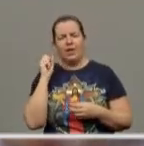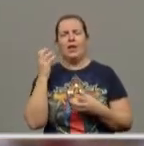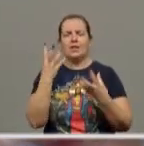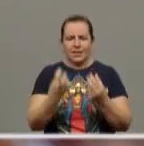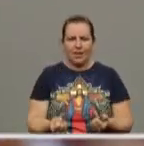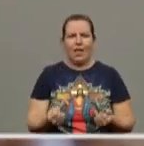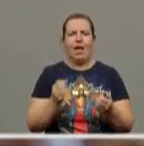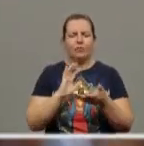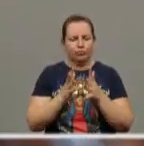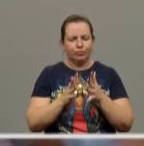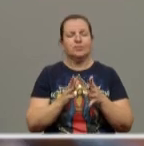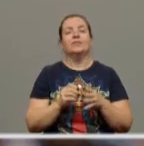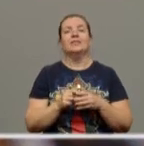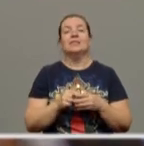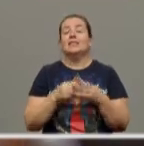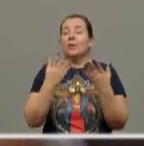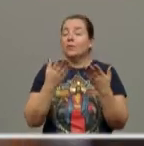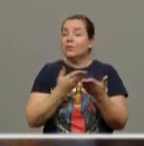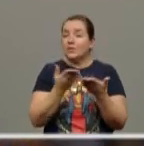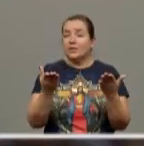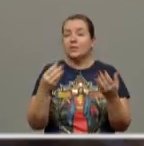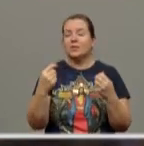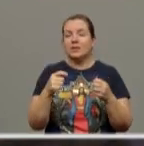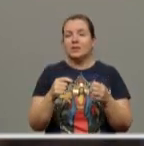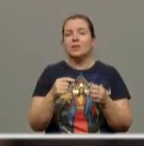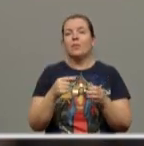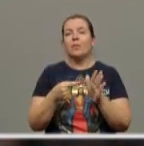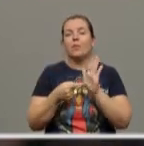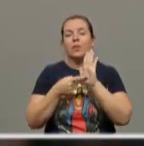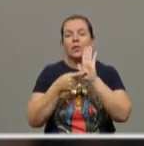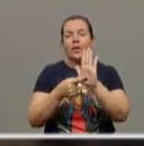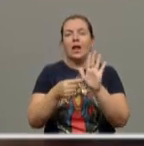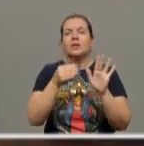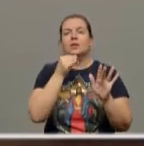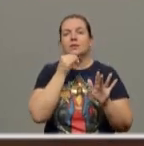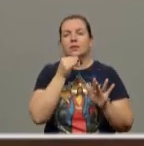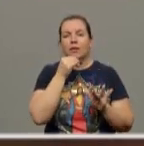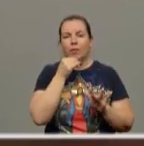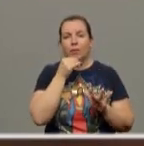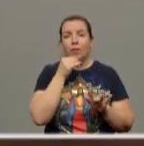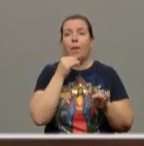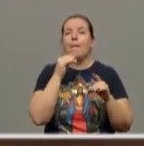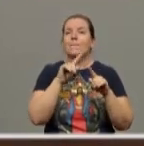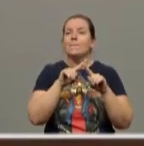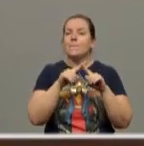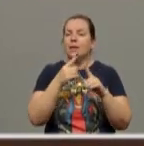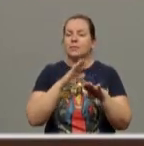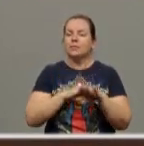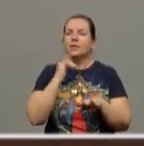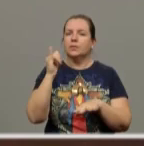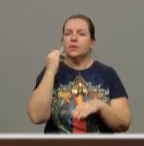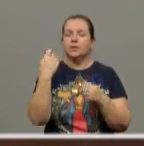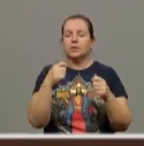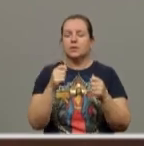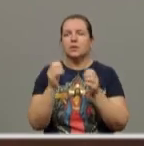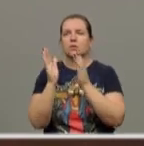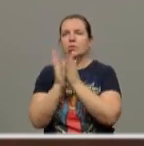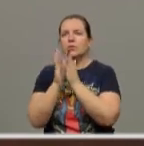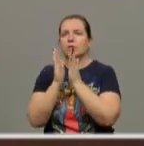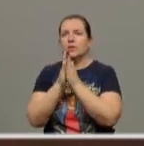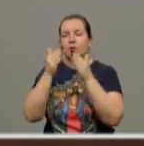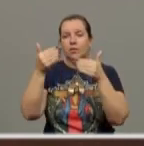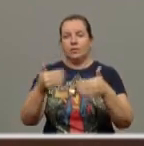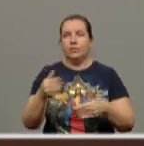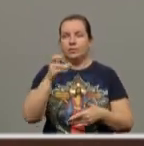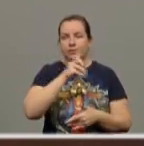abra a tua boca e orienta bem. Mas em especial, esteja em oração na presença do Senhor. Amém? Amém. Vamos ficar em